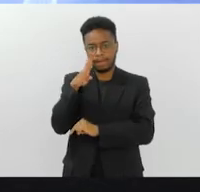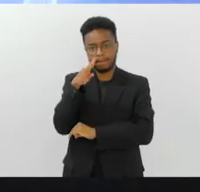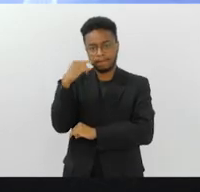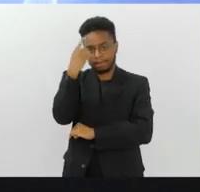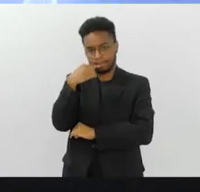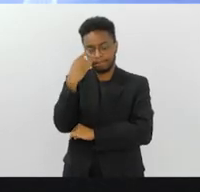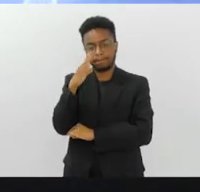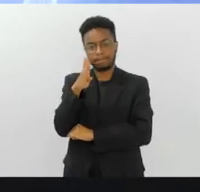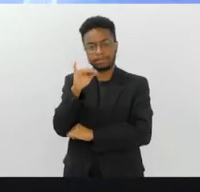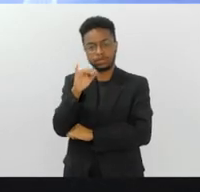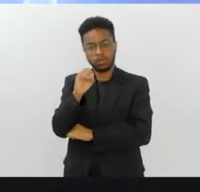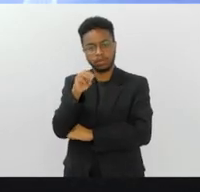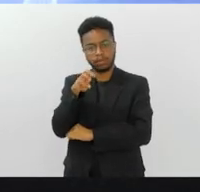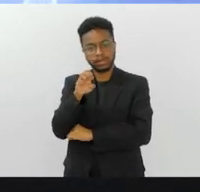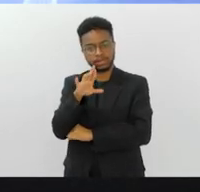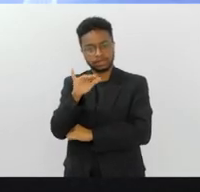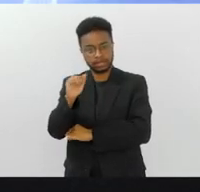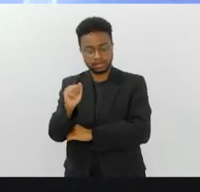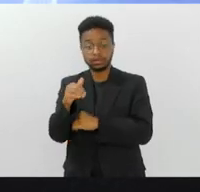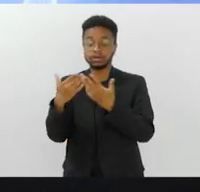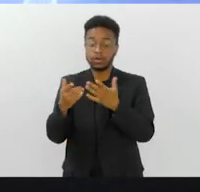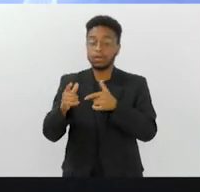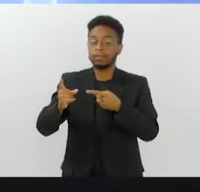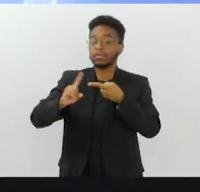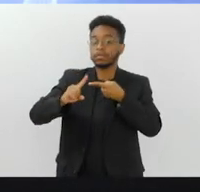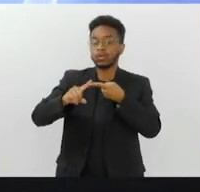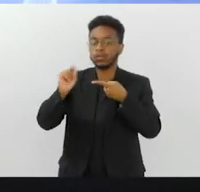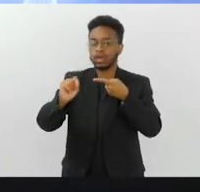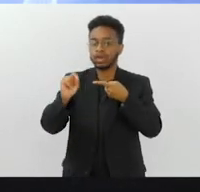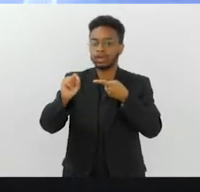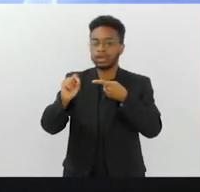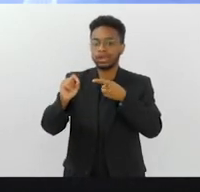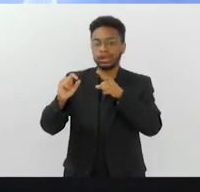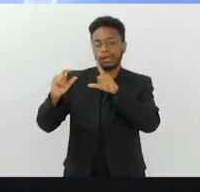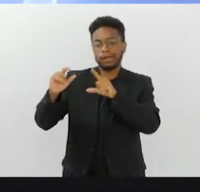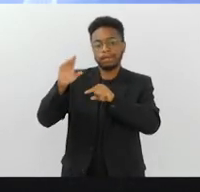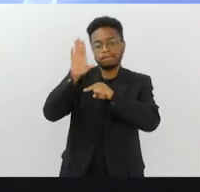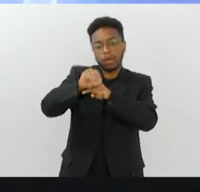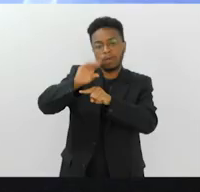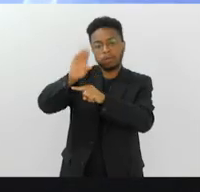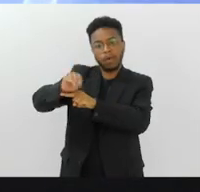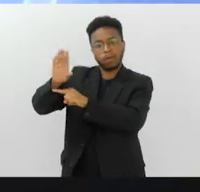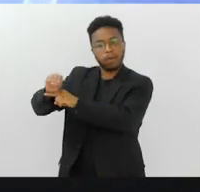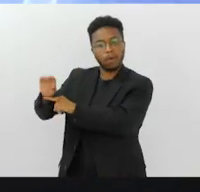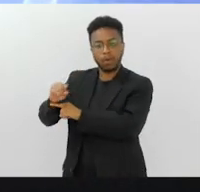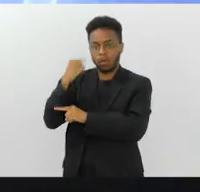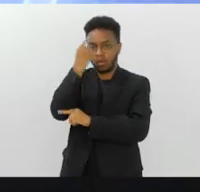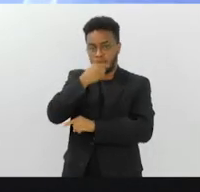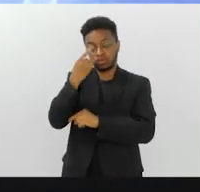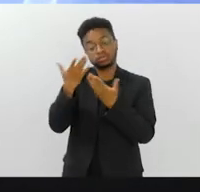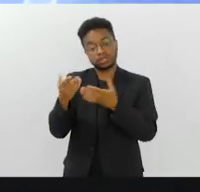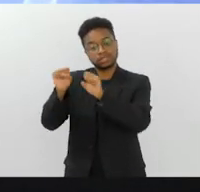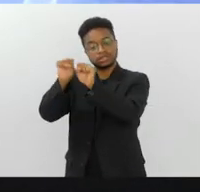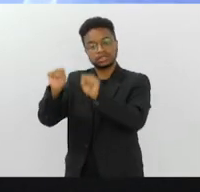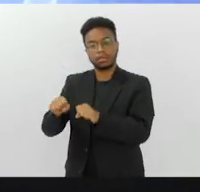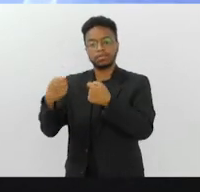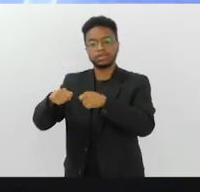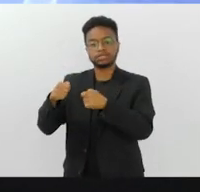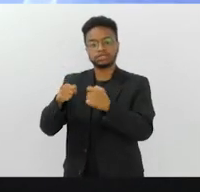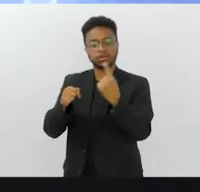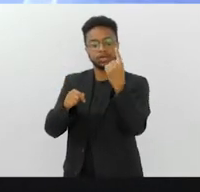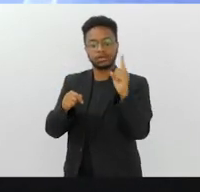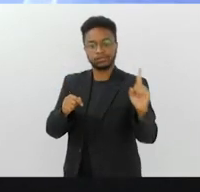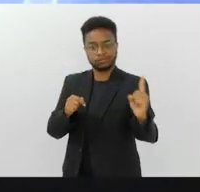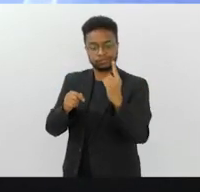então o primeiro passo a primeira ação é a detecção ou captura de Face então o sistema ele precisa detectar e capturar As Faces das